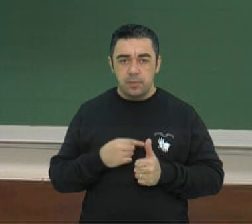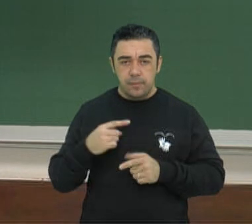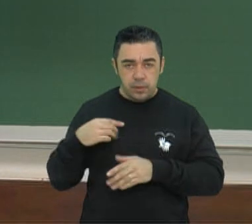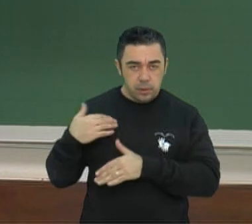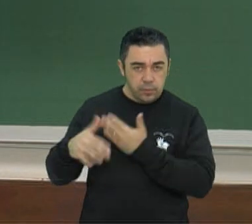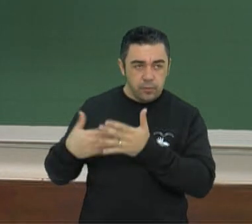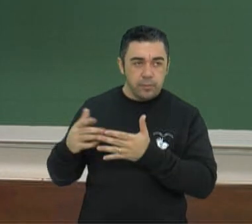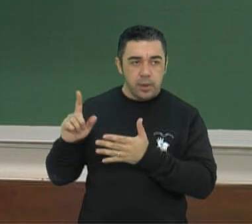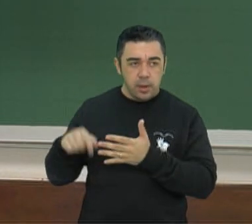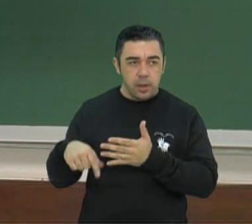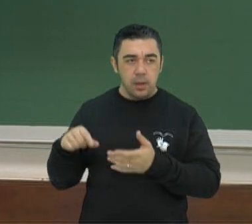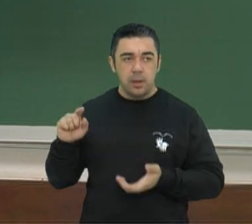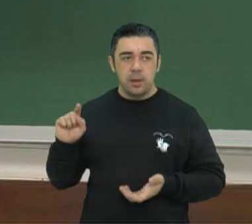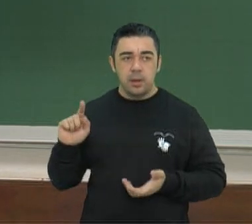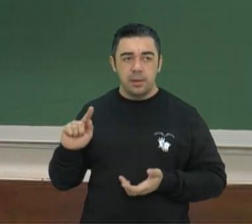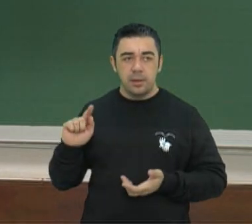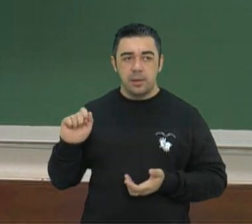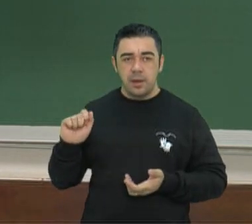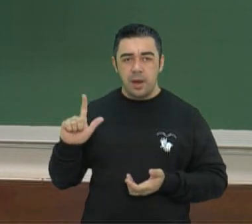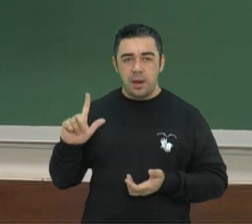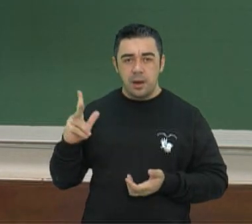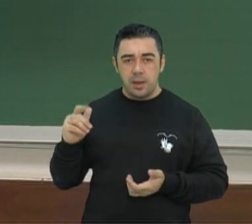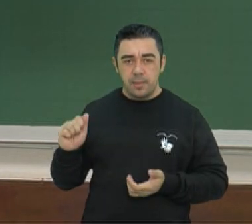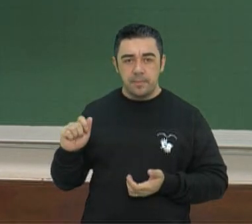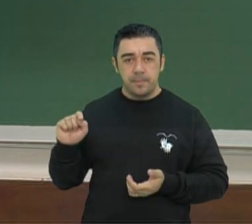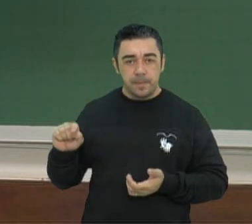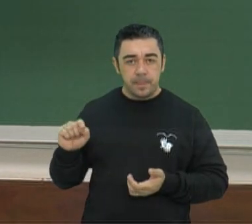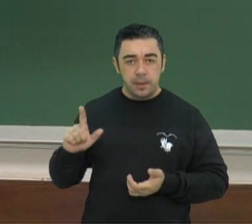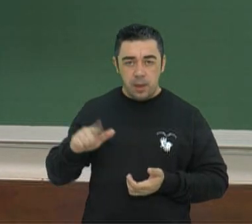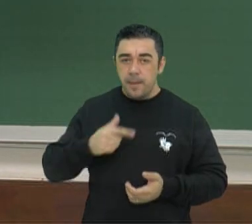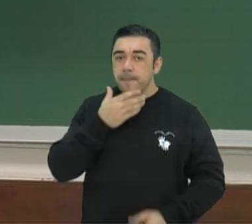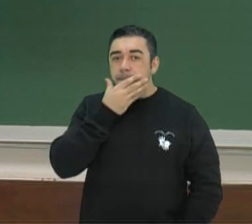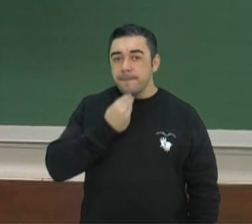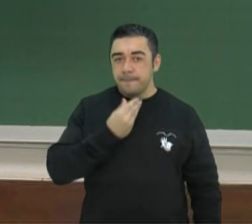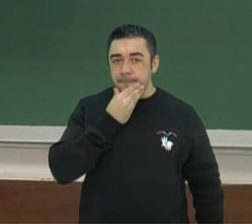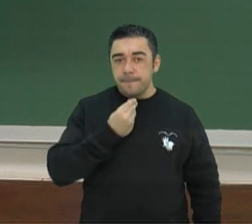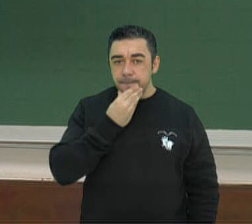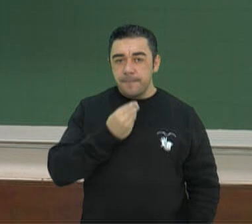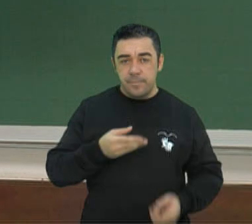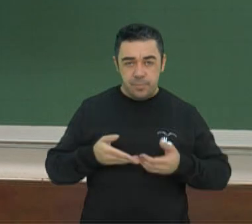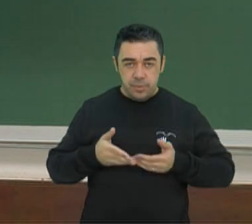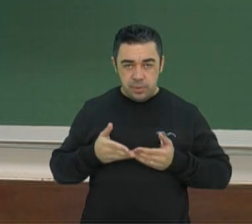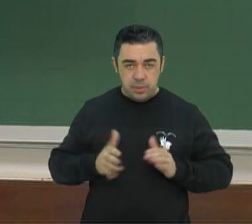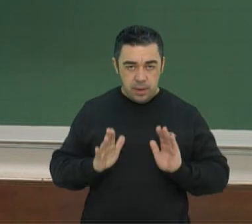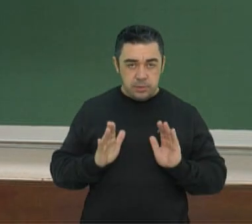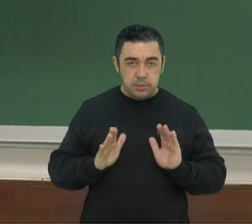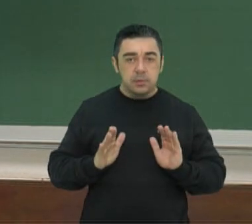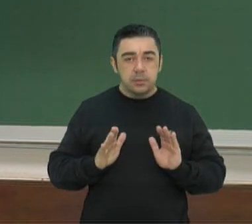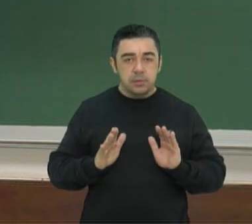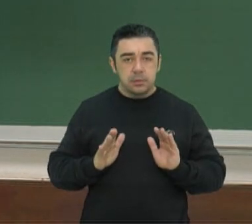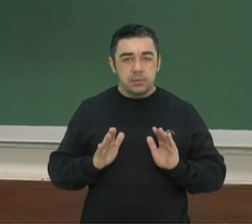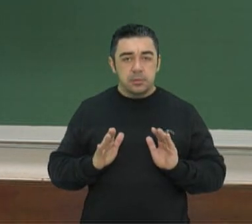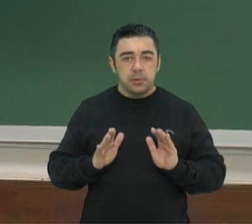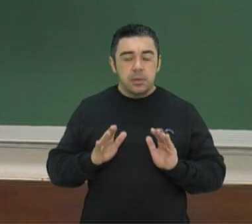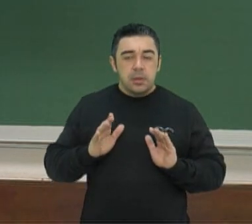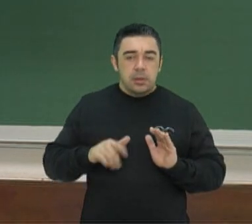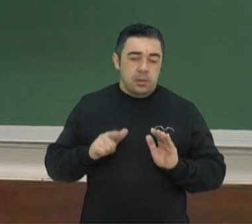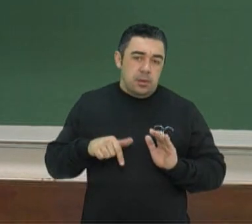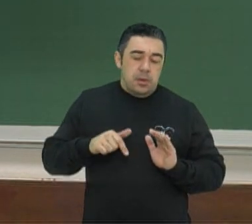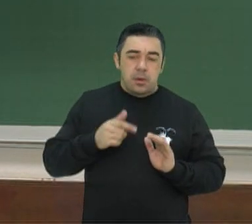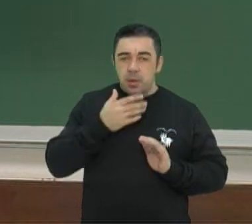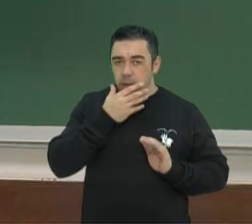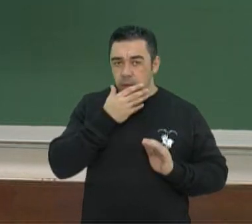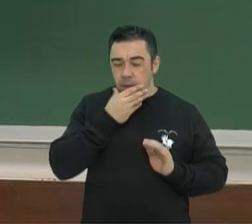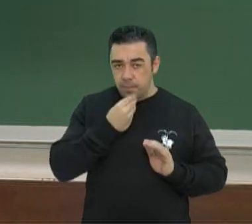desenvolver primeiro são as galhas que têm os indivíduos machos, né? Então vão nascer as vespinhas